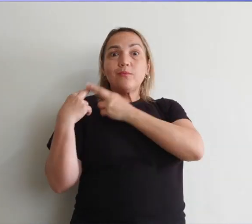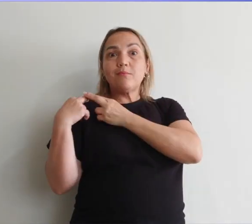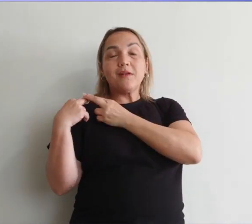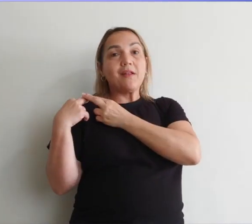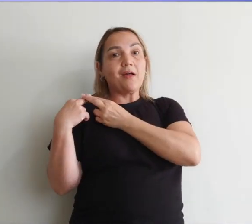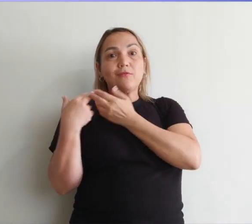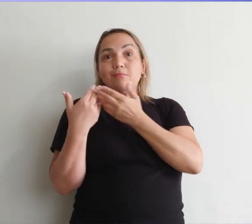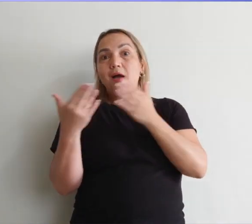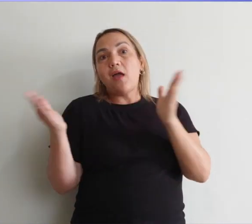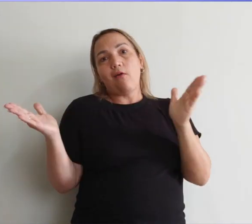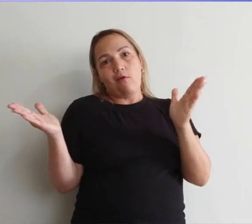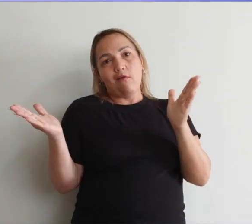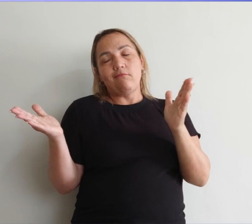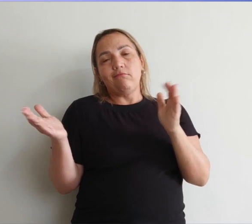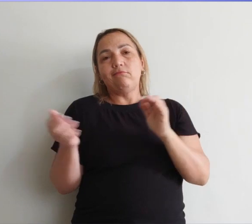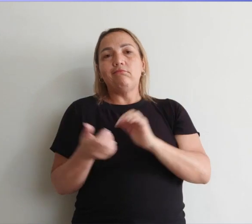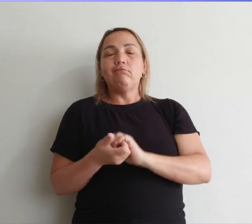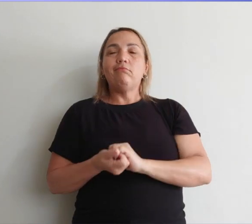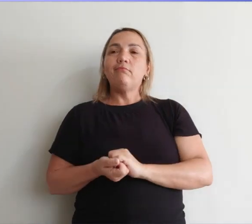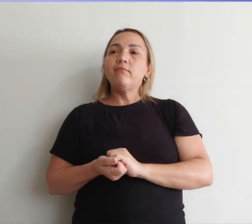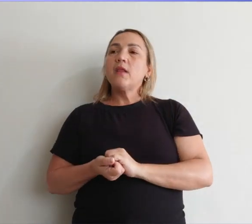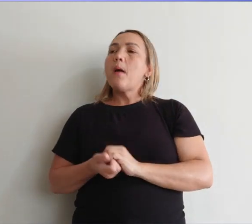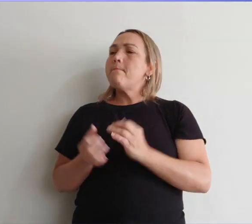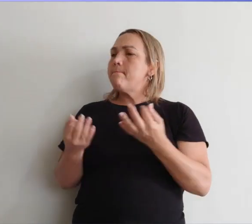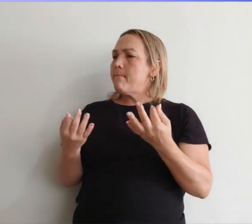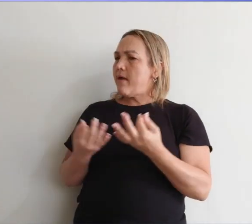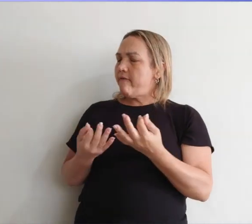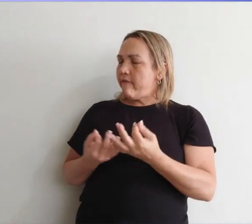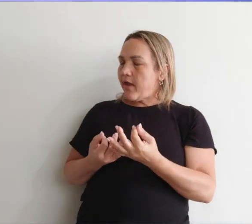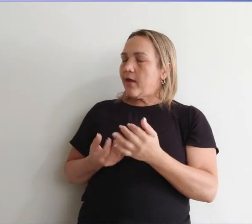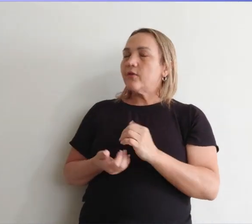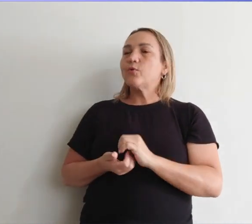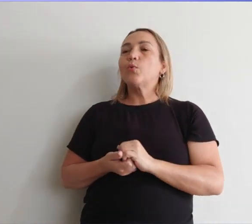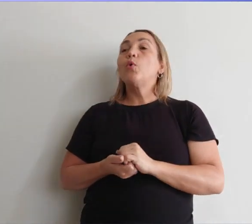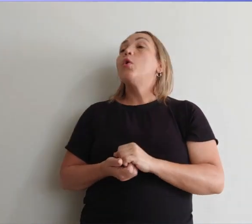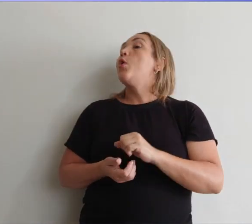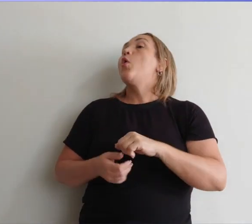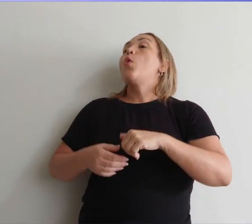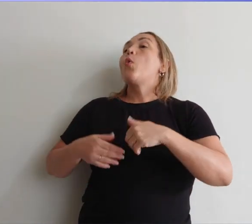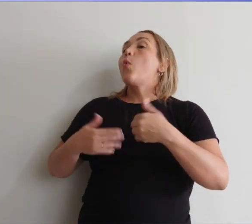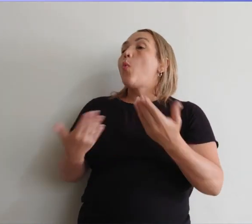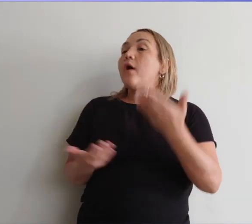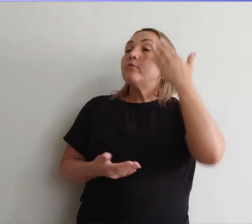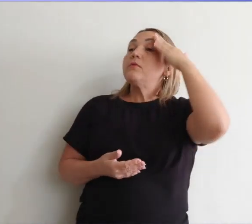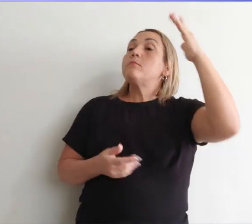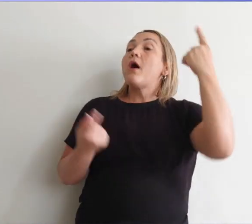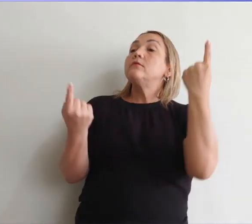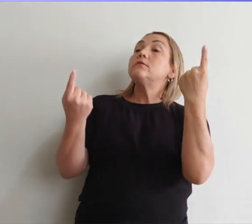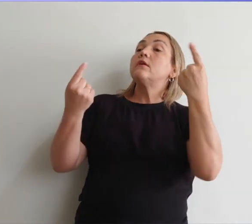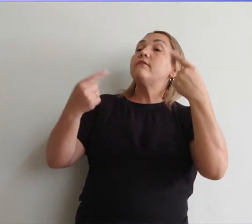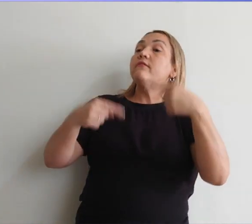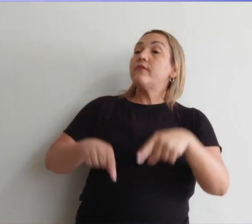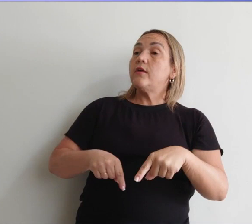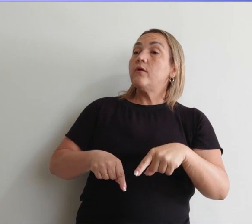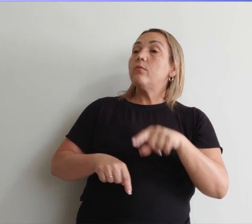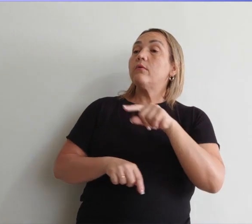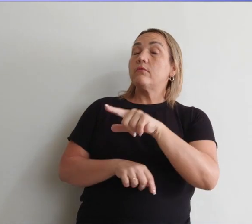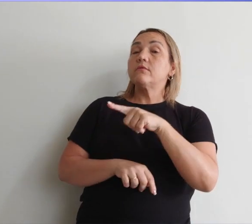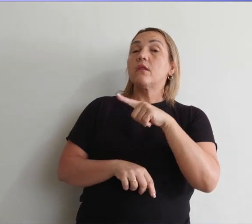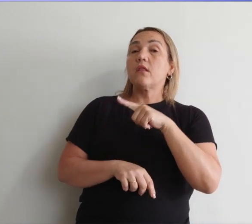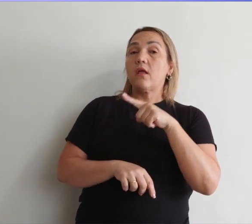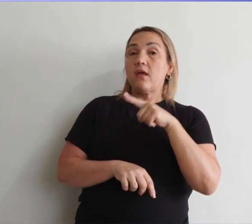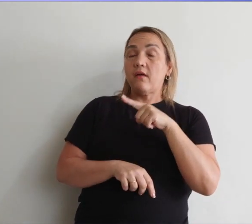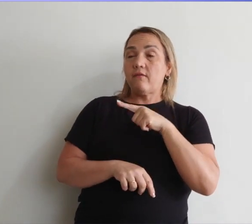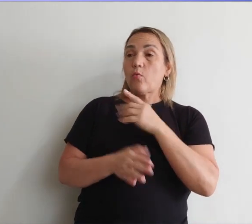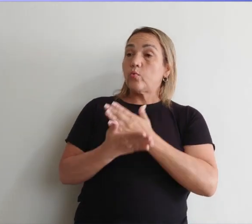responsabilidade. Então foi nesse sentido, assim. Perfeito. E quais foram os principais desafios que você